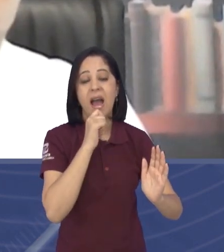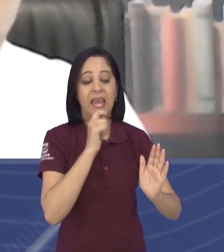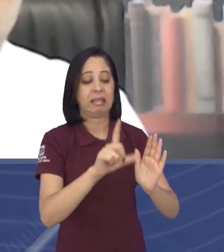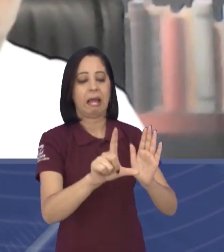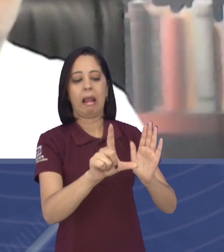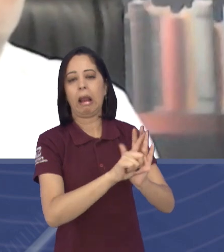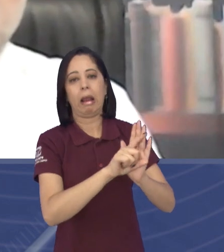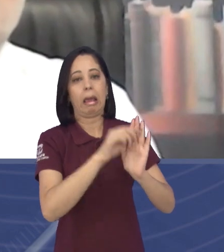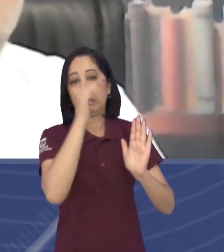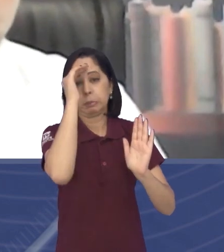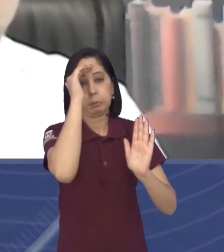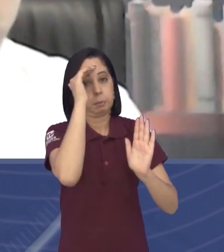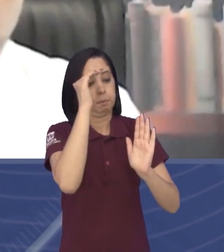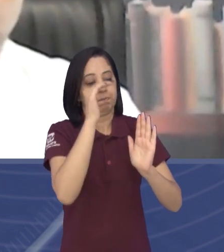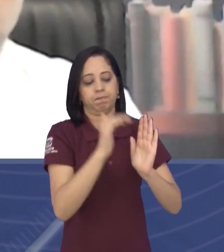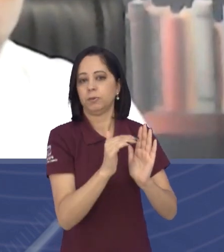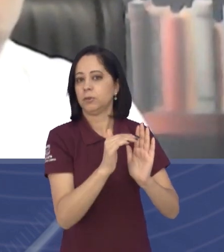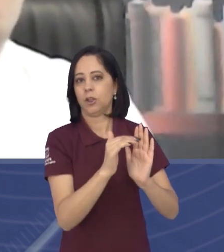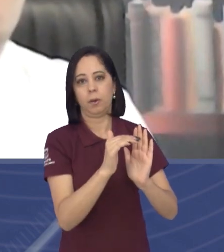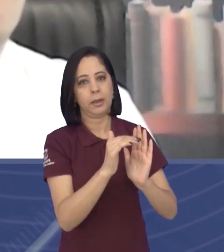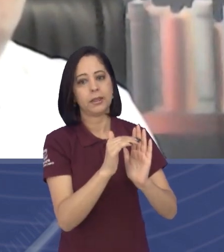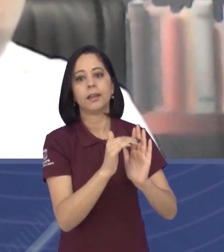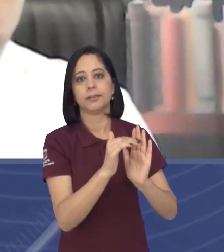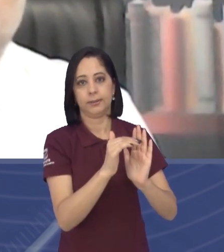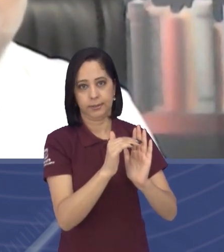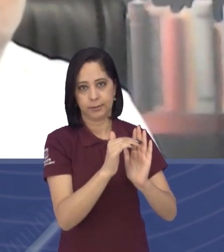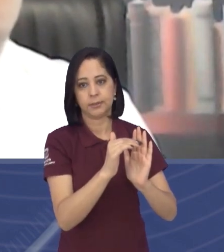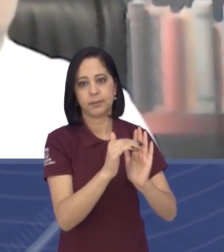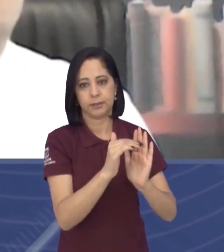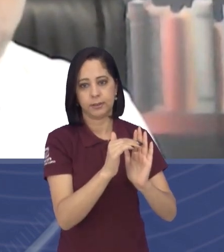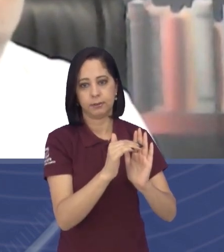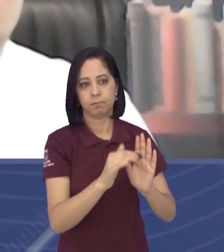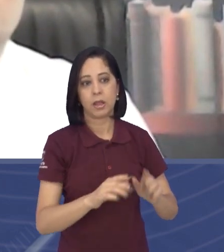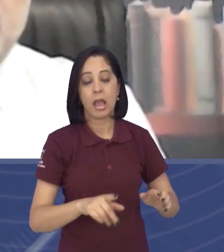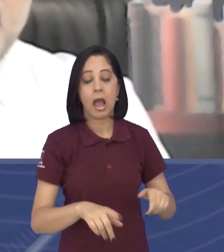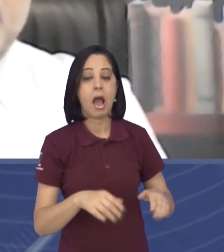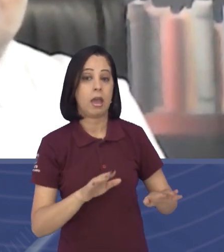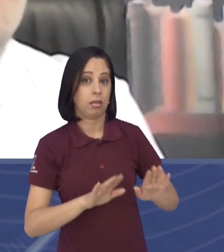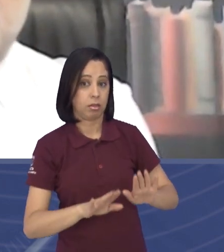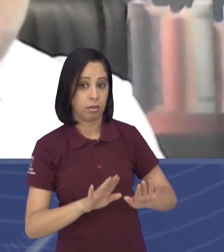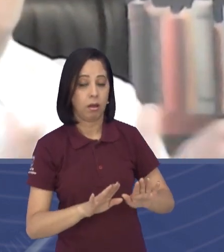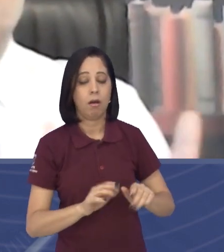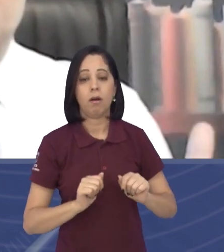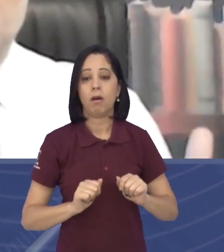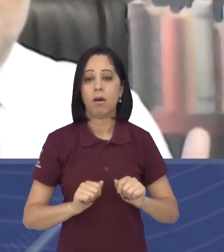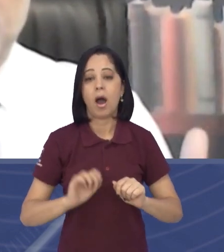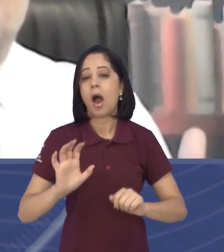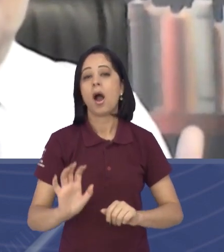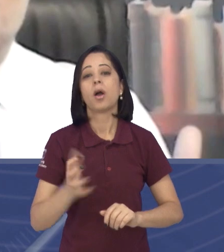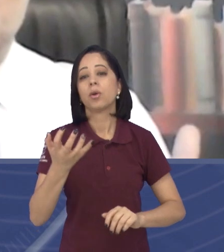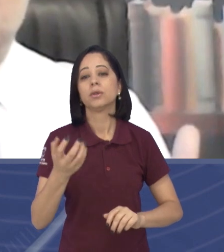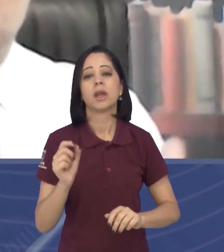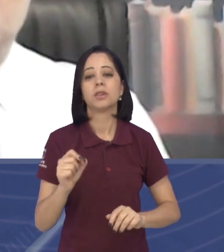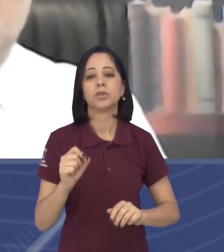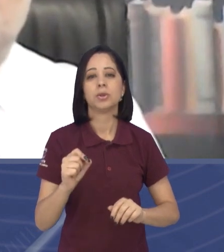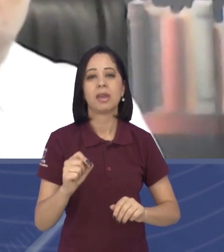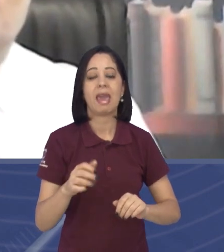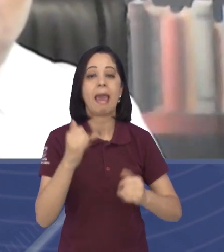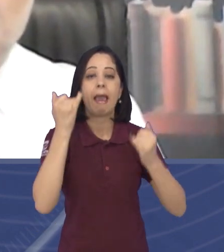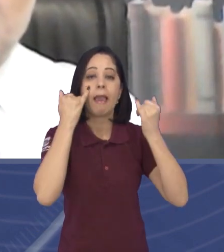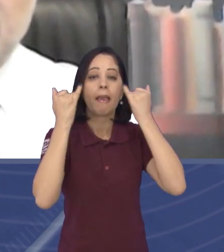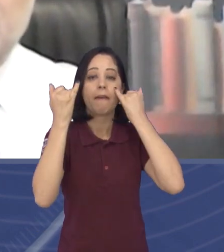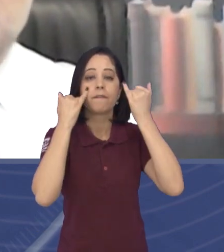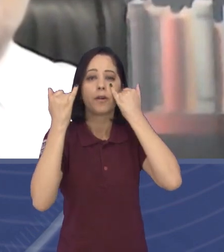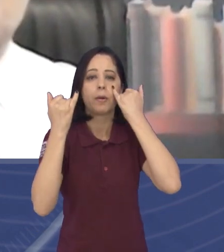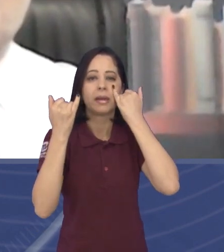de Proteção de Dados, então ela não está preparada para proteger os seus dados. E aí, quando se dão aqueles vazamentos de dados